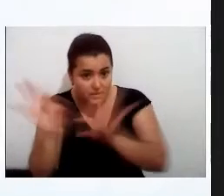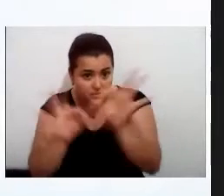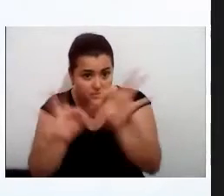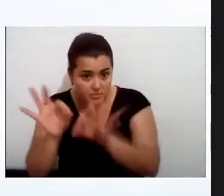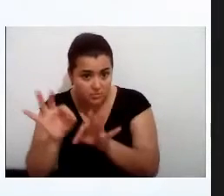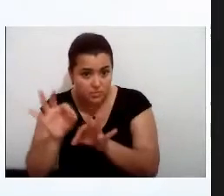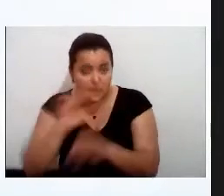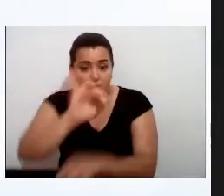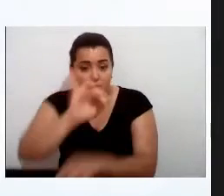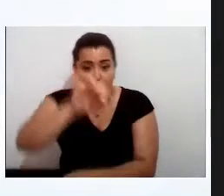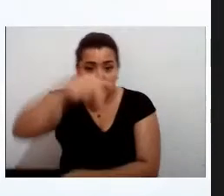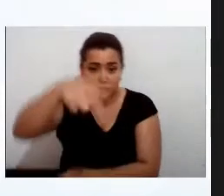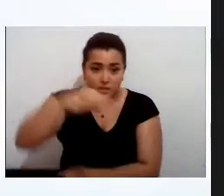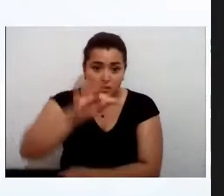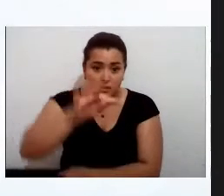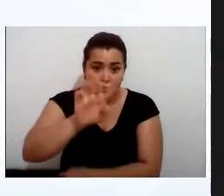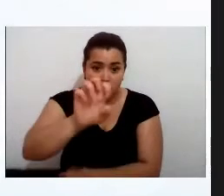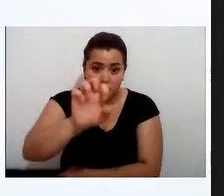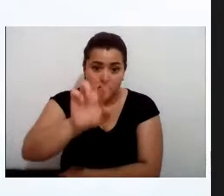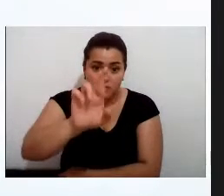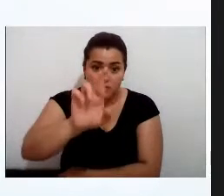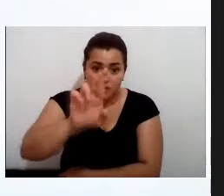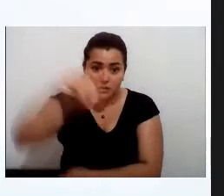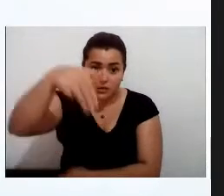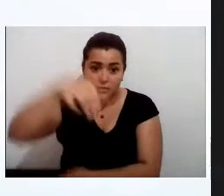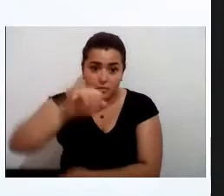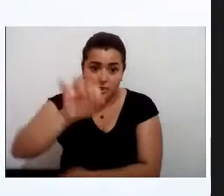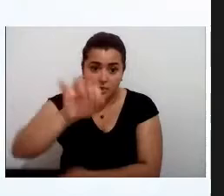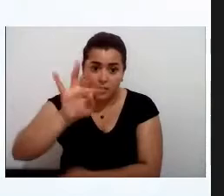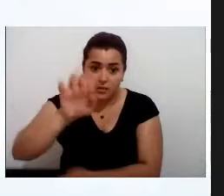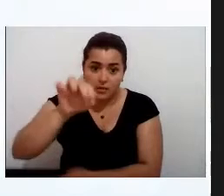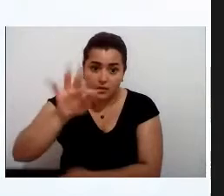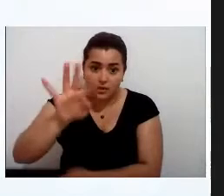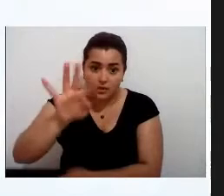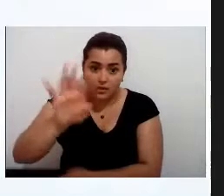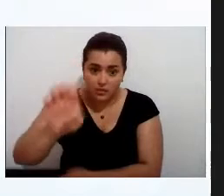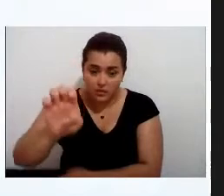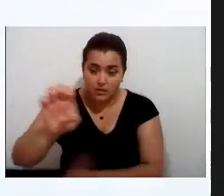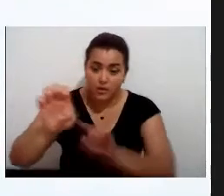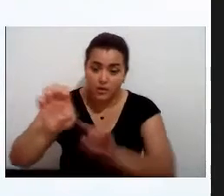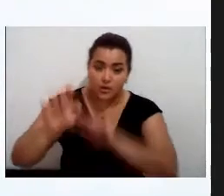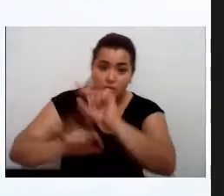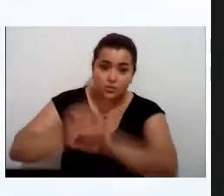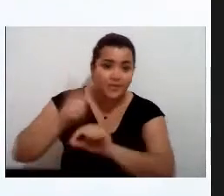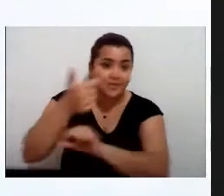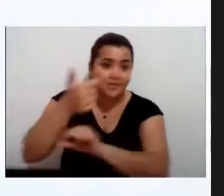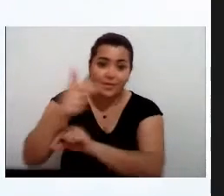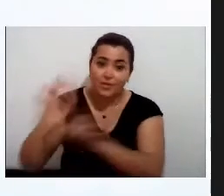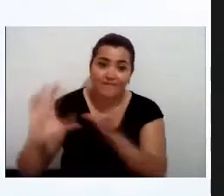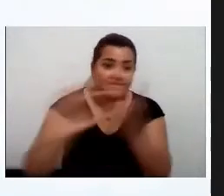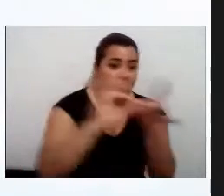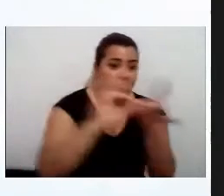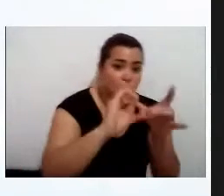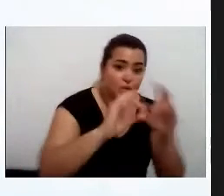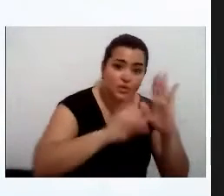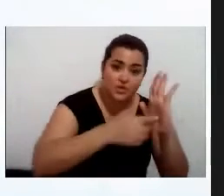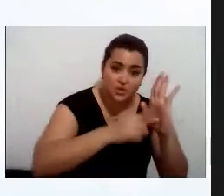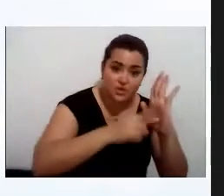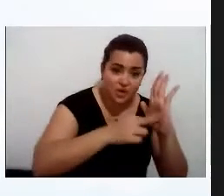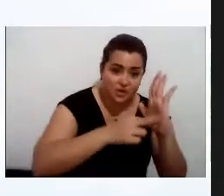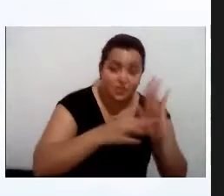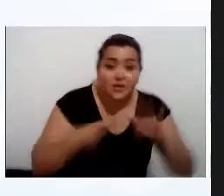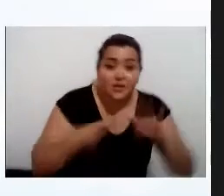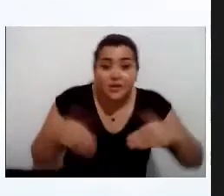desse novo tipo de contratação, desse novo tipo de marco legal, não tem vínculo sindical, então criou uma